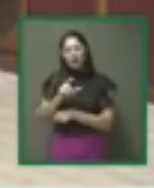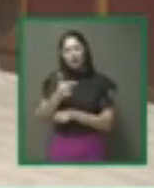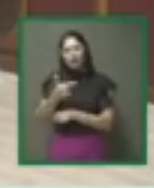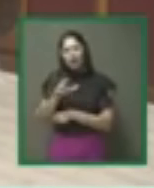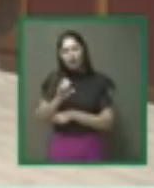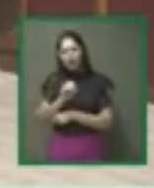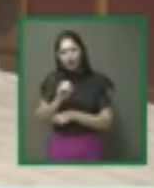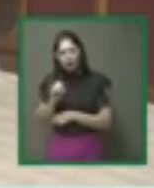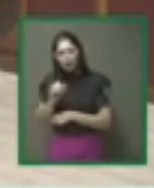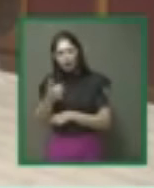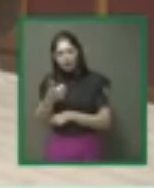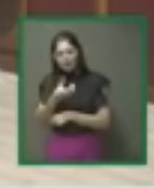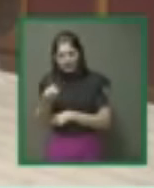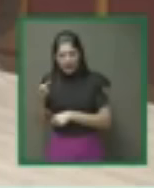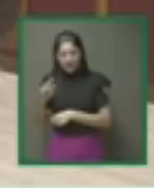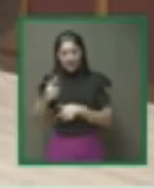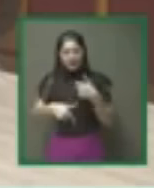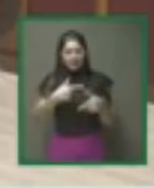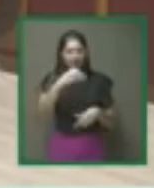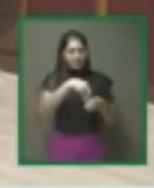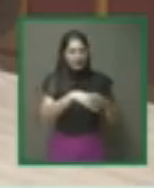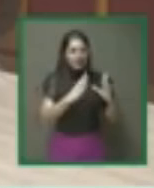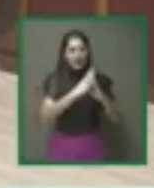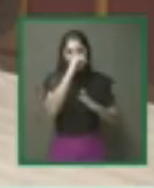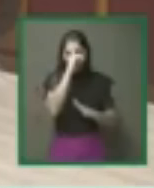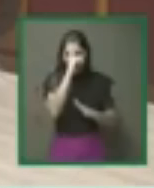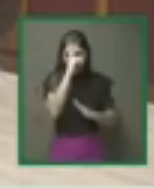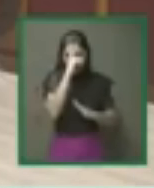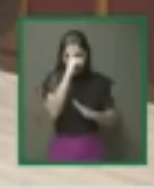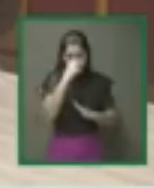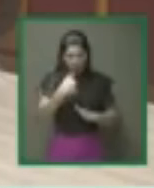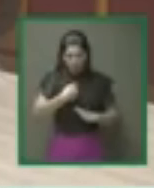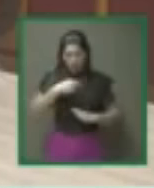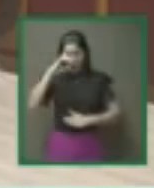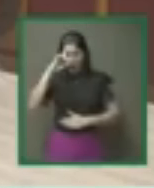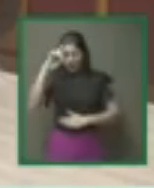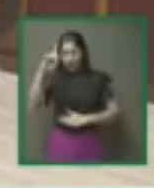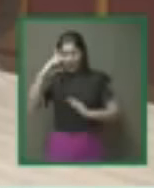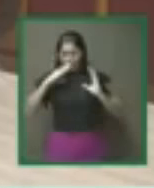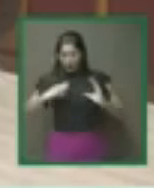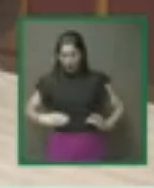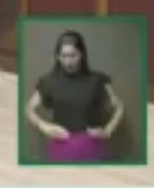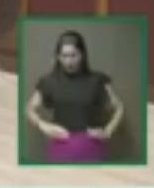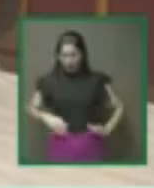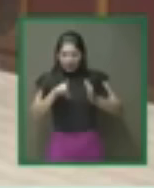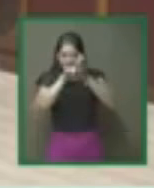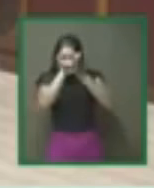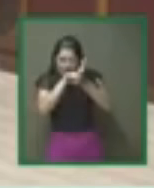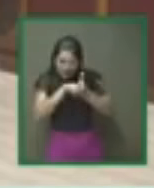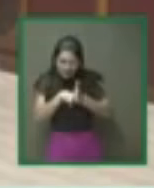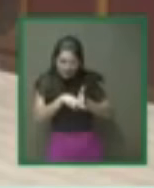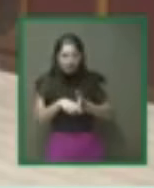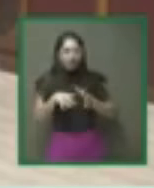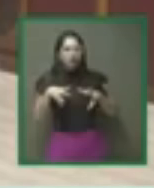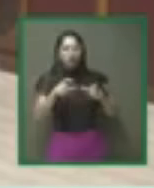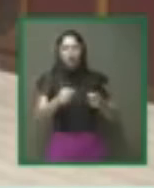central de marcação de consultas lá do hospital e eu estava como chefe da coordenadoria de apoio ao diagnóstico. Eu coordenava toda a